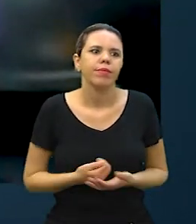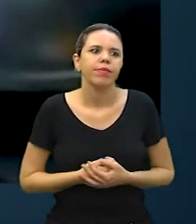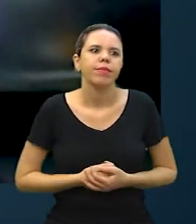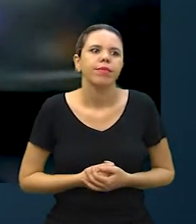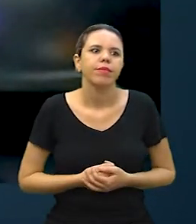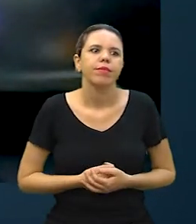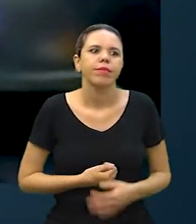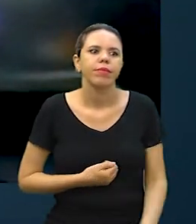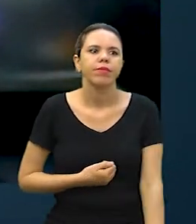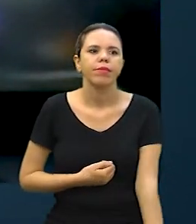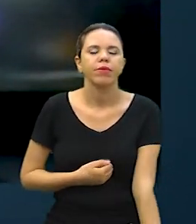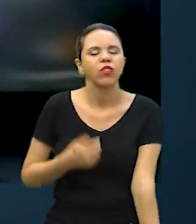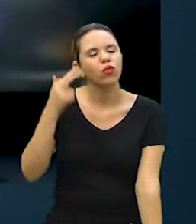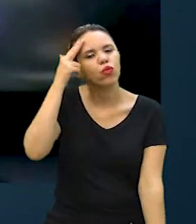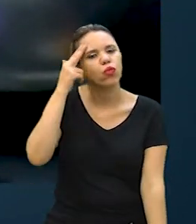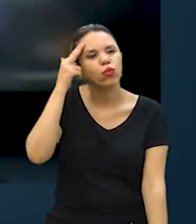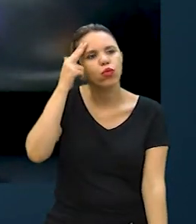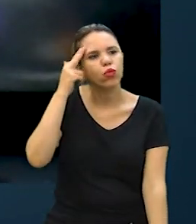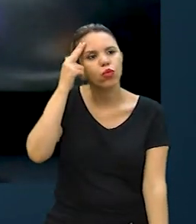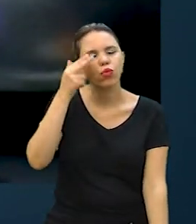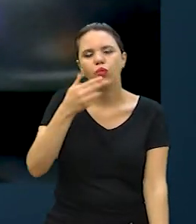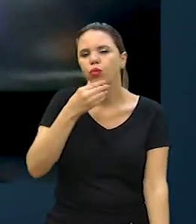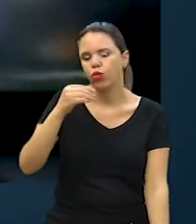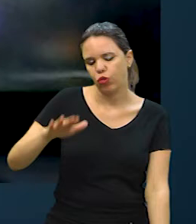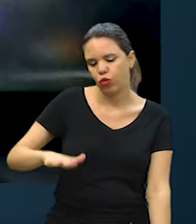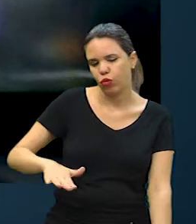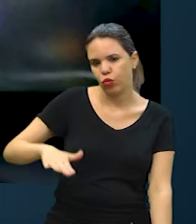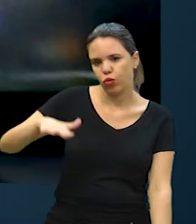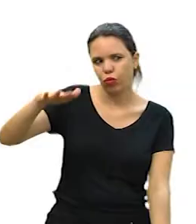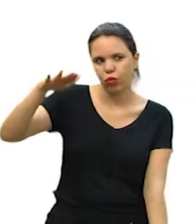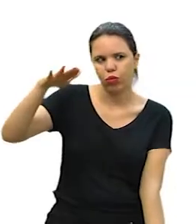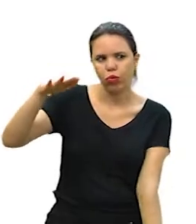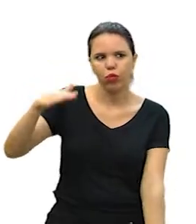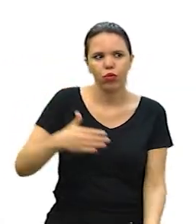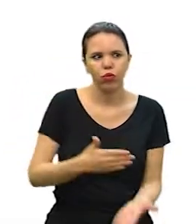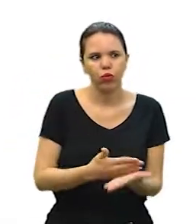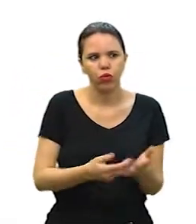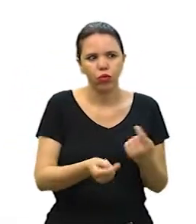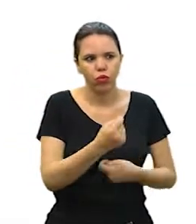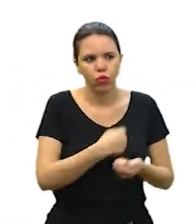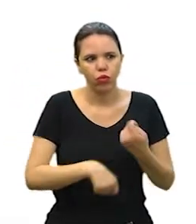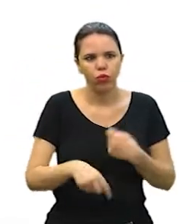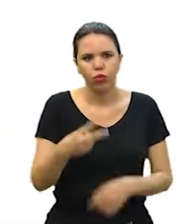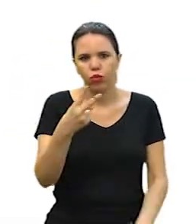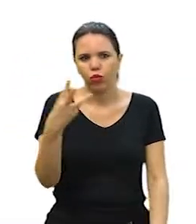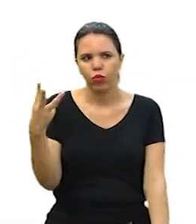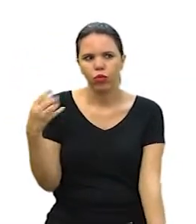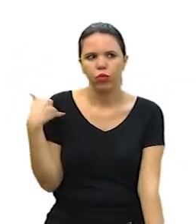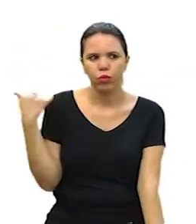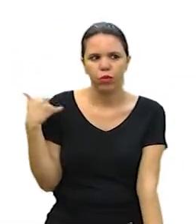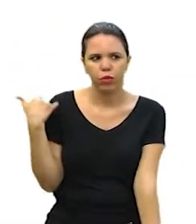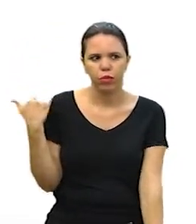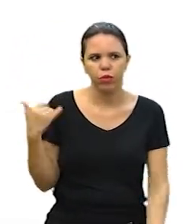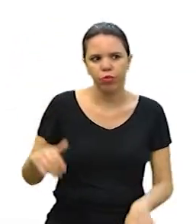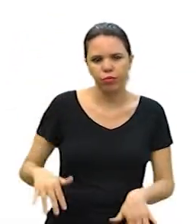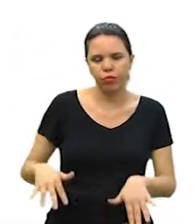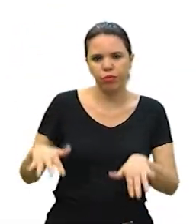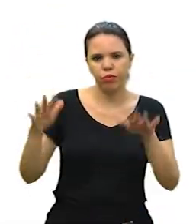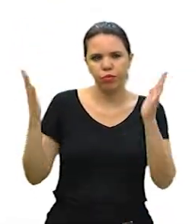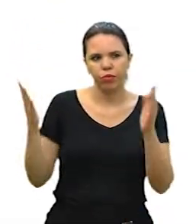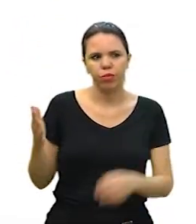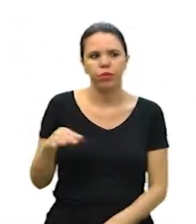vocês. Era o sonho de um menino que iniciou o negócio com apenas 23 anos de